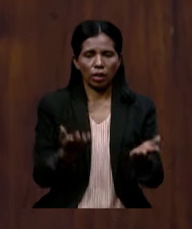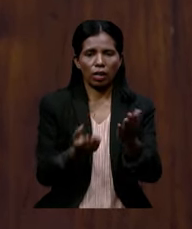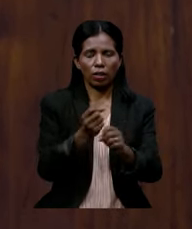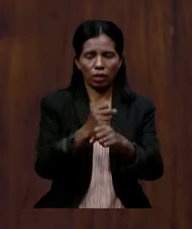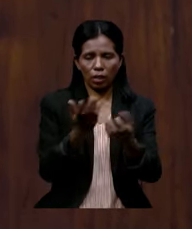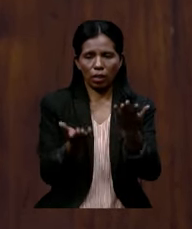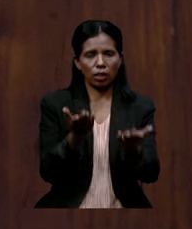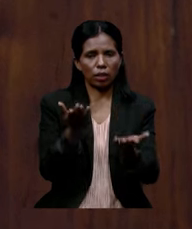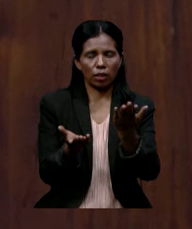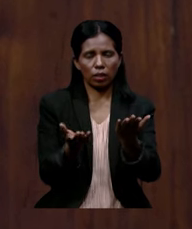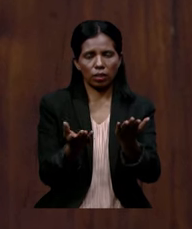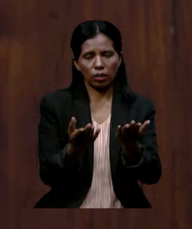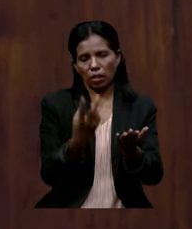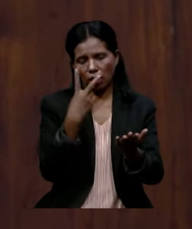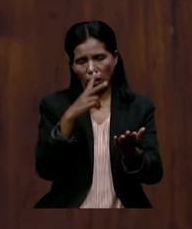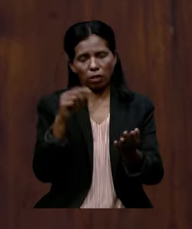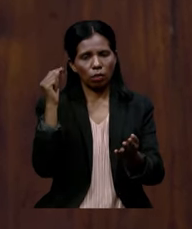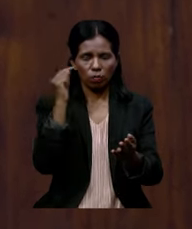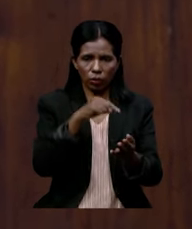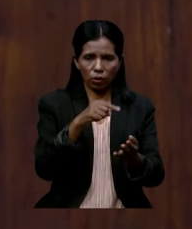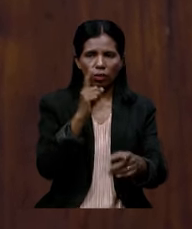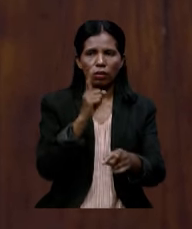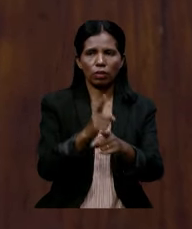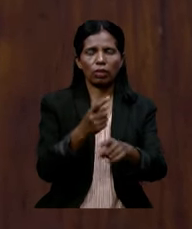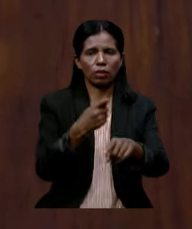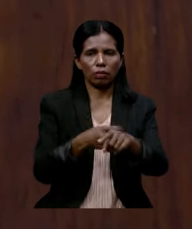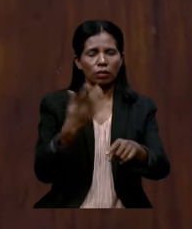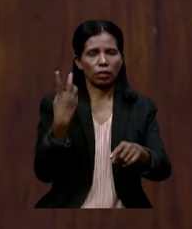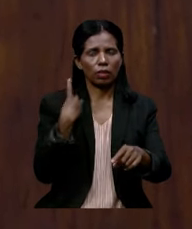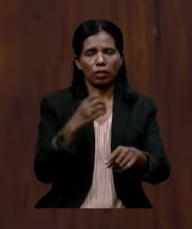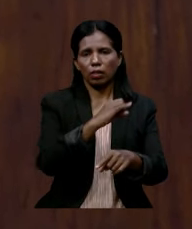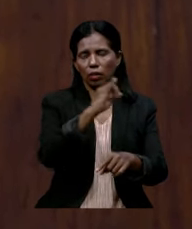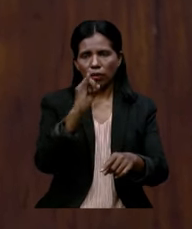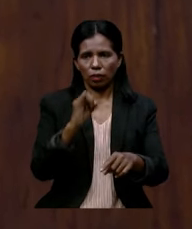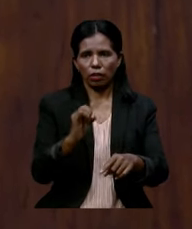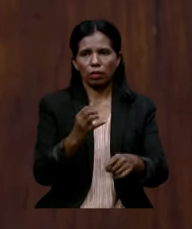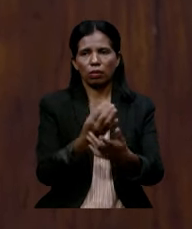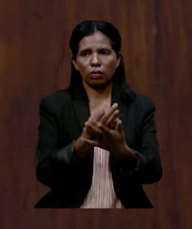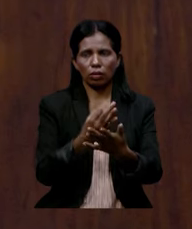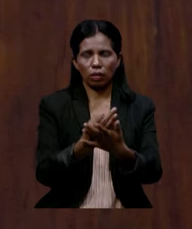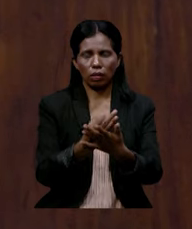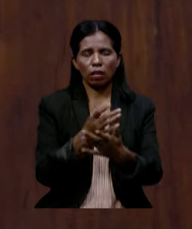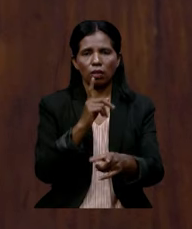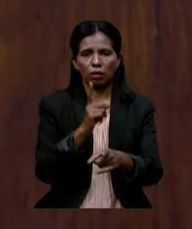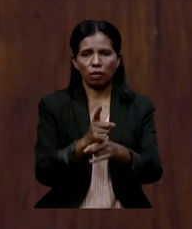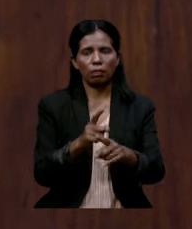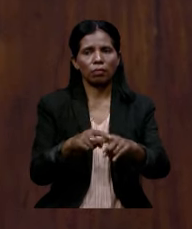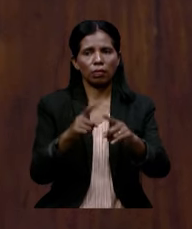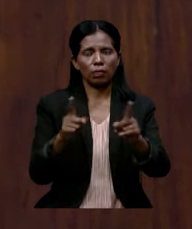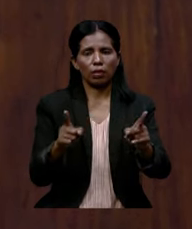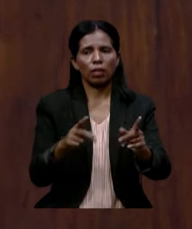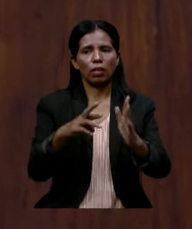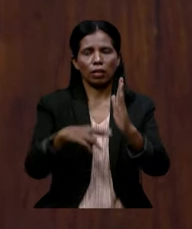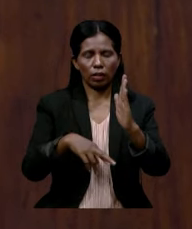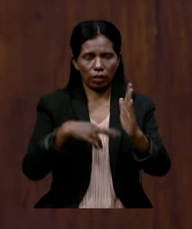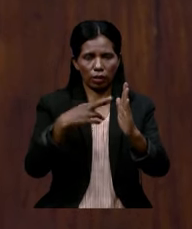identifica se é falso ou original e o tempo que queres identifica que a moeda é original. Mas bem, medidas na BMA que o